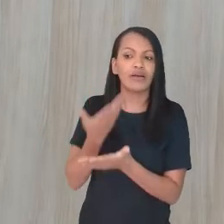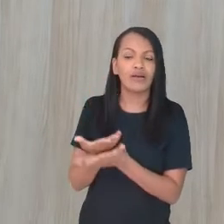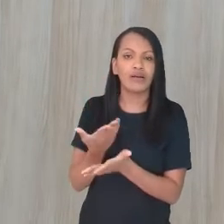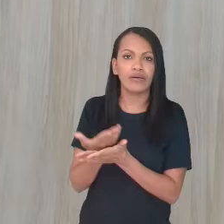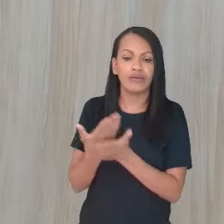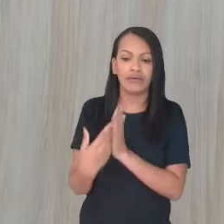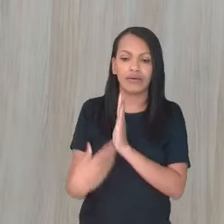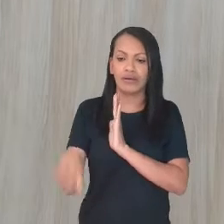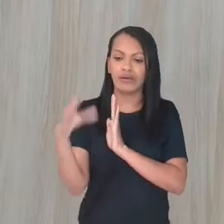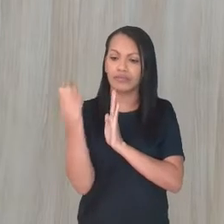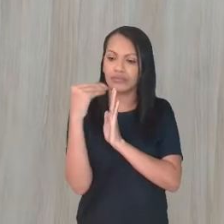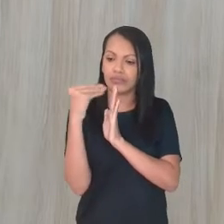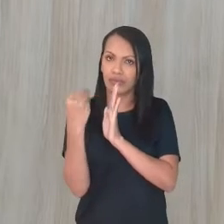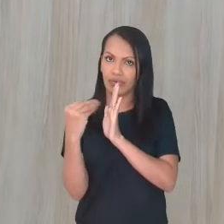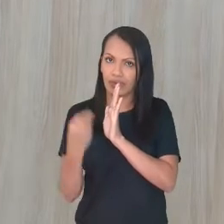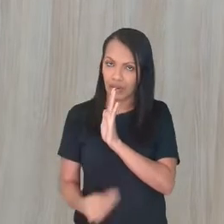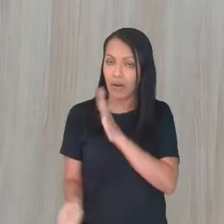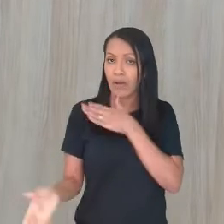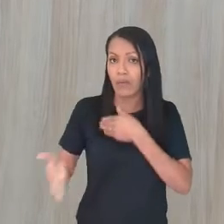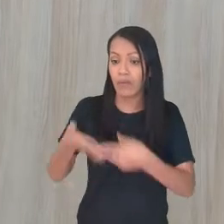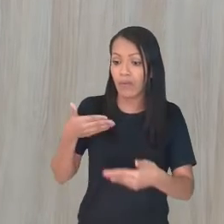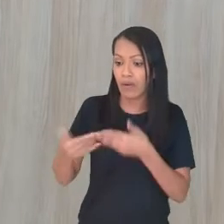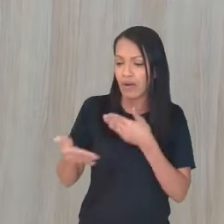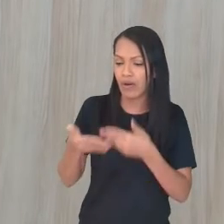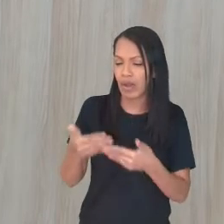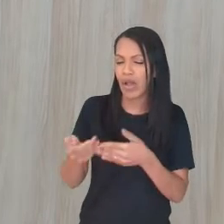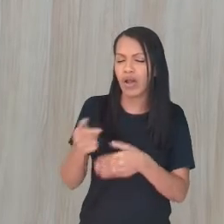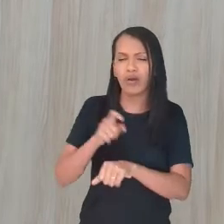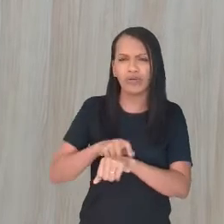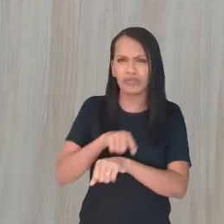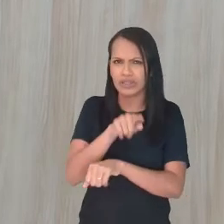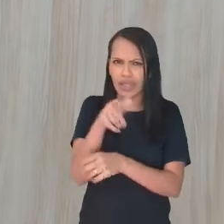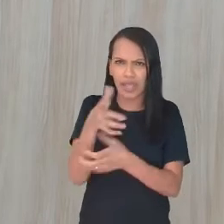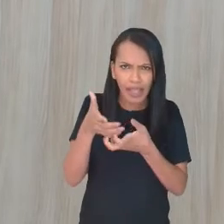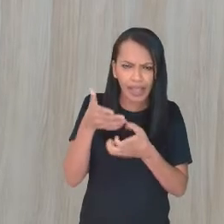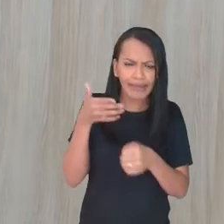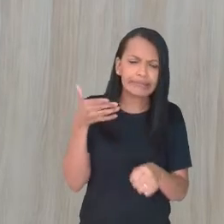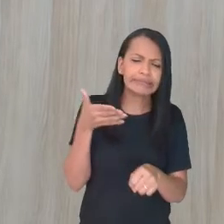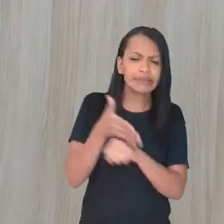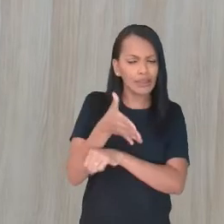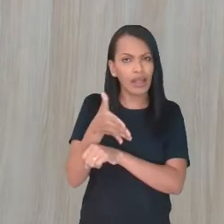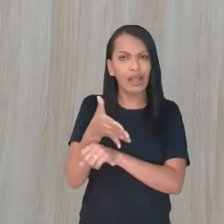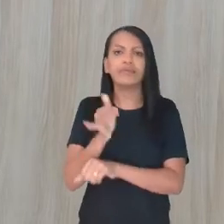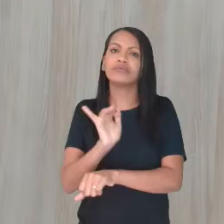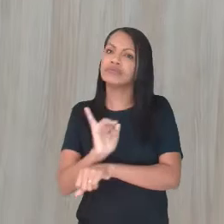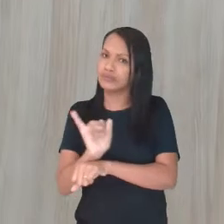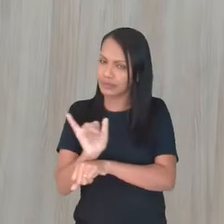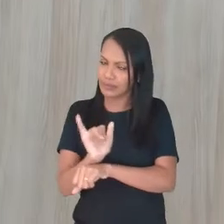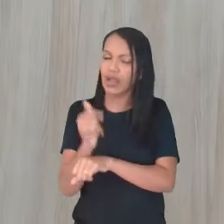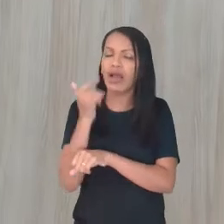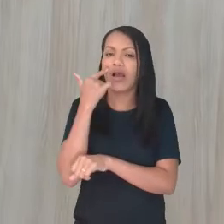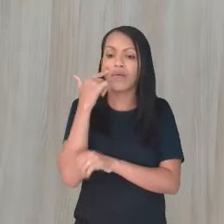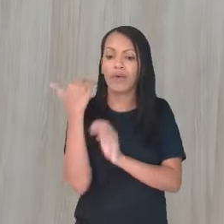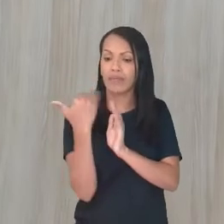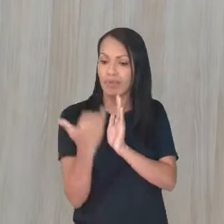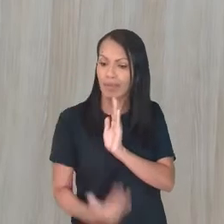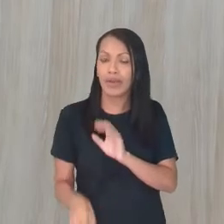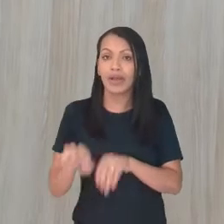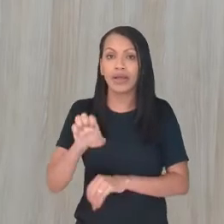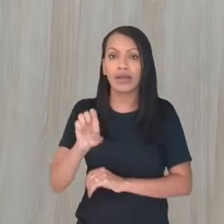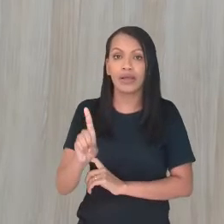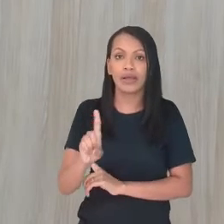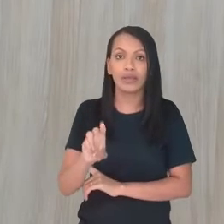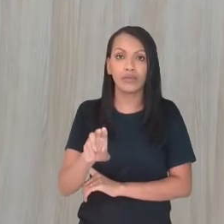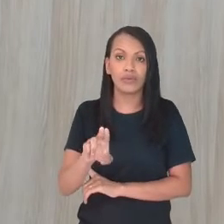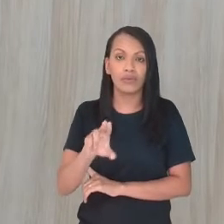ficam lá disponíveis a qualquer momento no YouTube. No YouTube você vai lá, coloca Educa Recife,